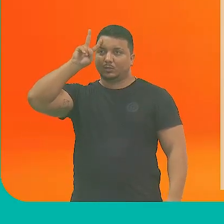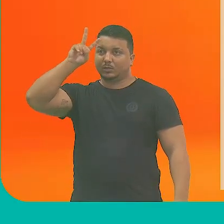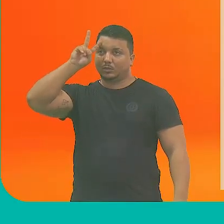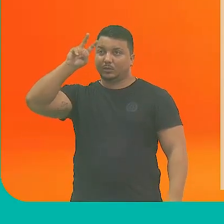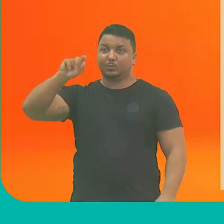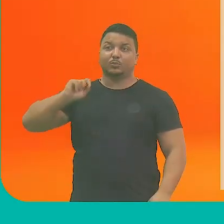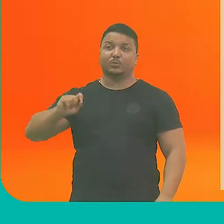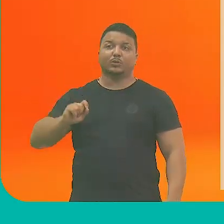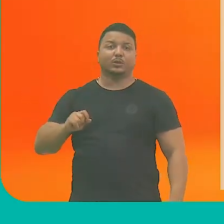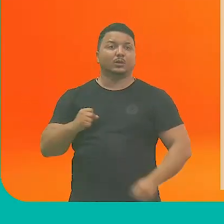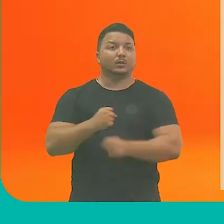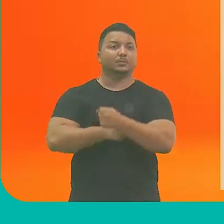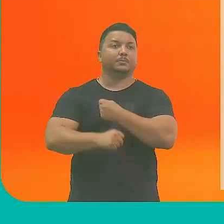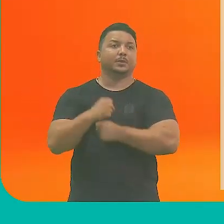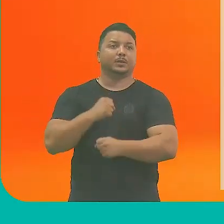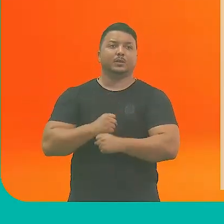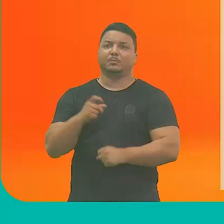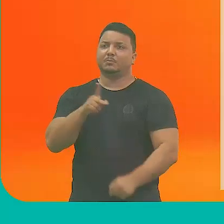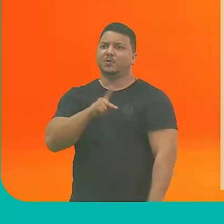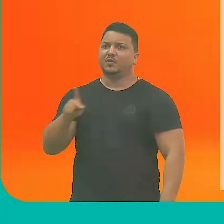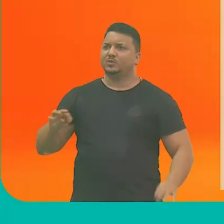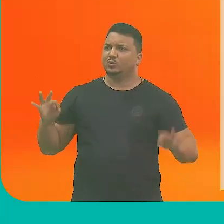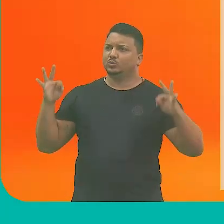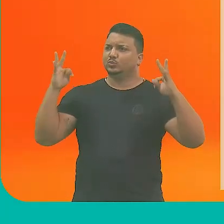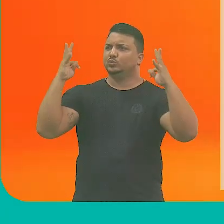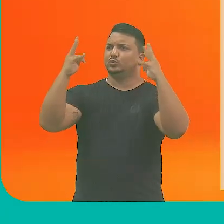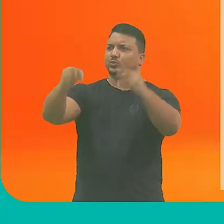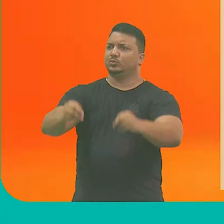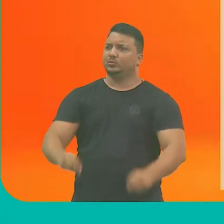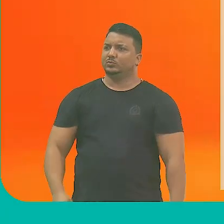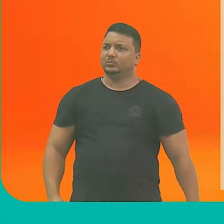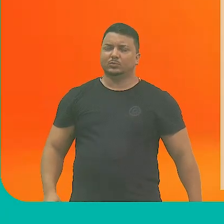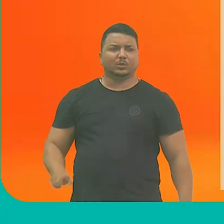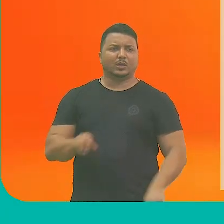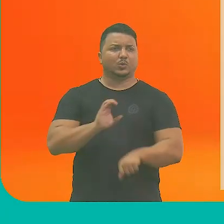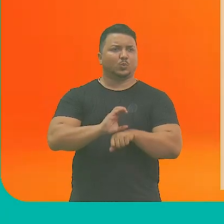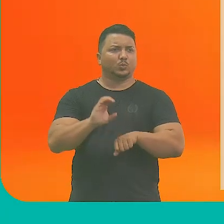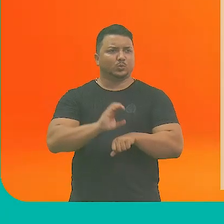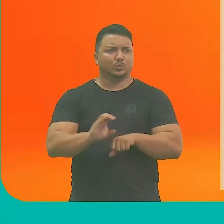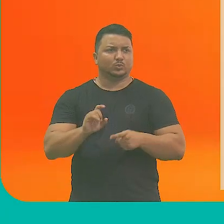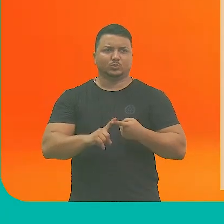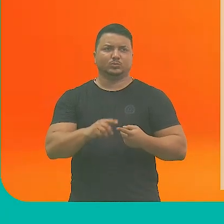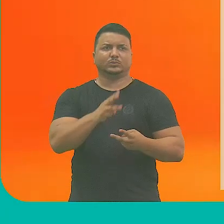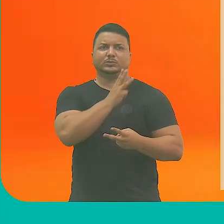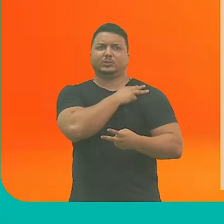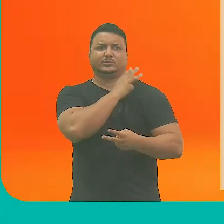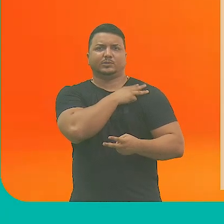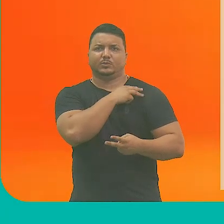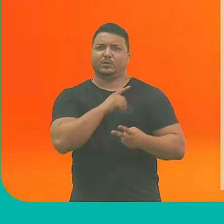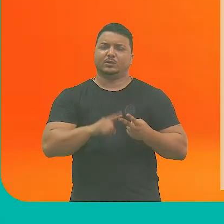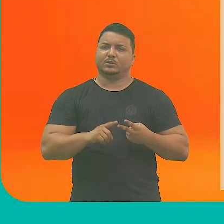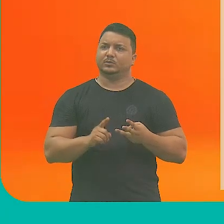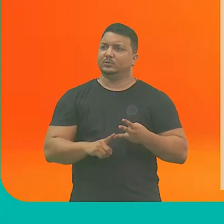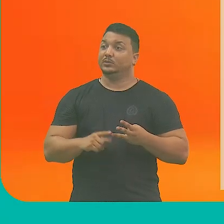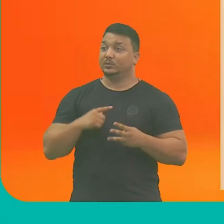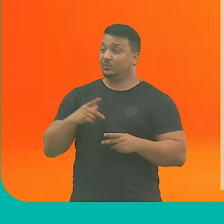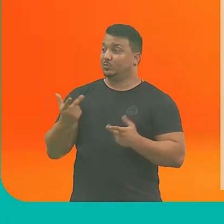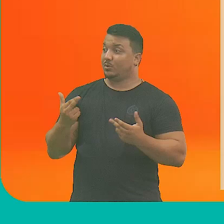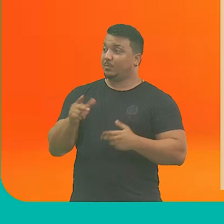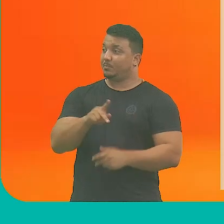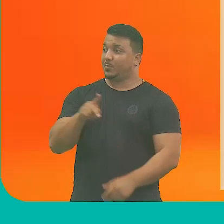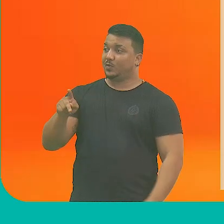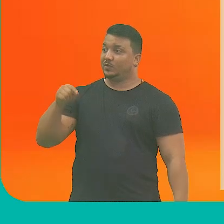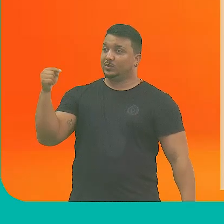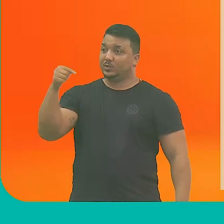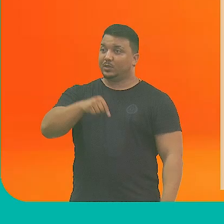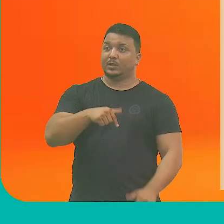que todo professor, gente, todo professor de cursinho, de terceiro ano, como são os professores que vêm para